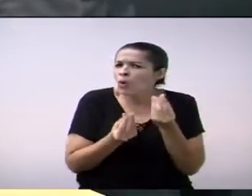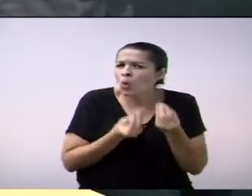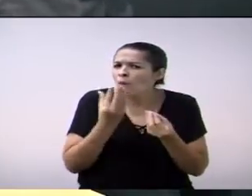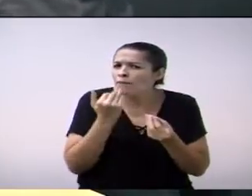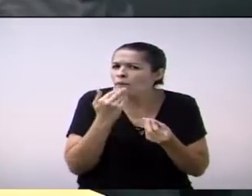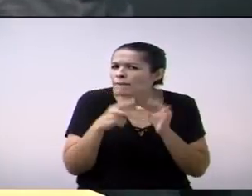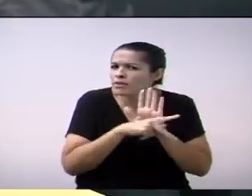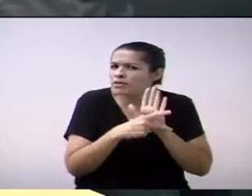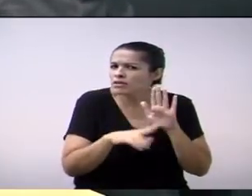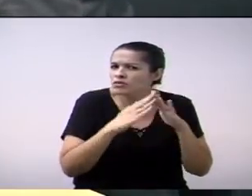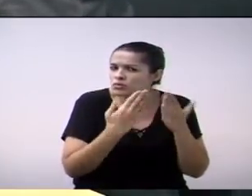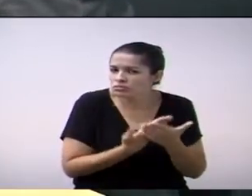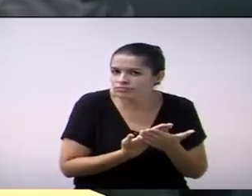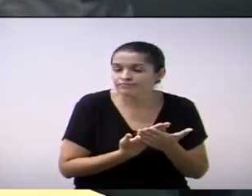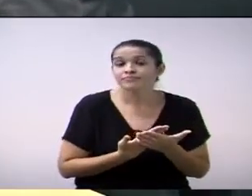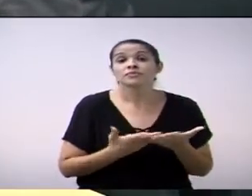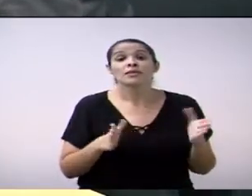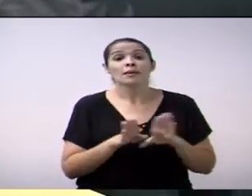Valadão, requer informação